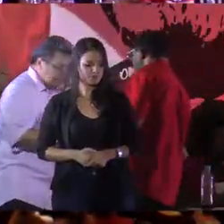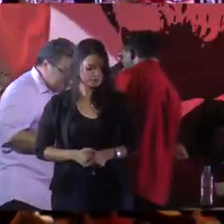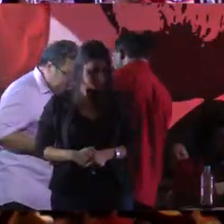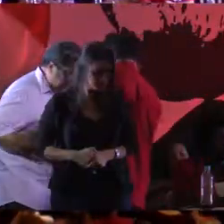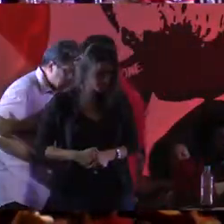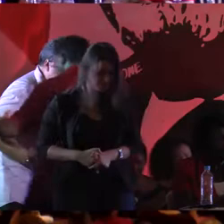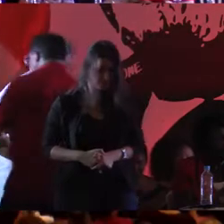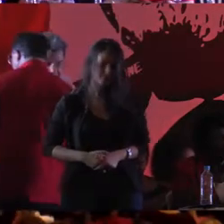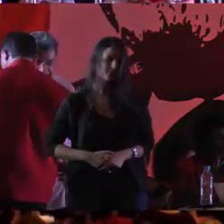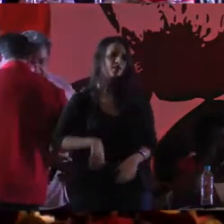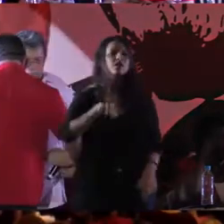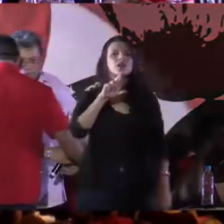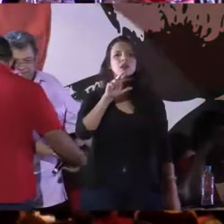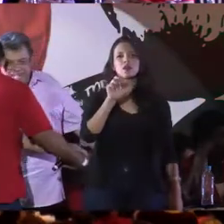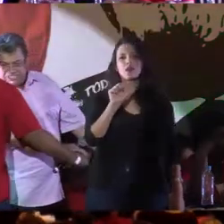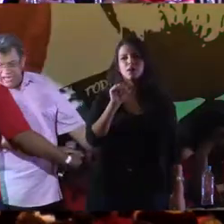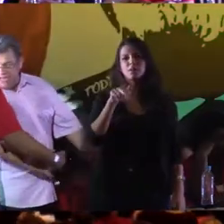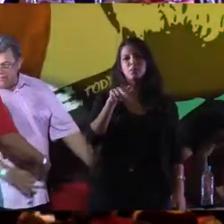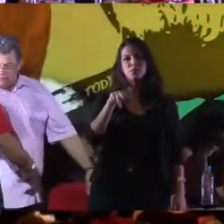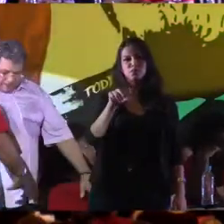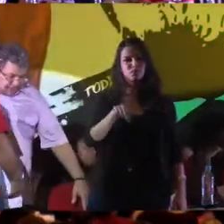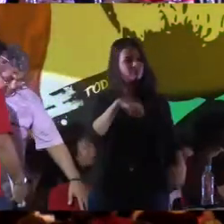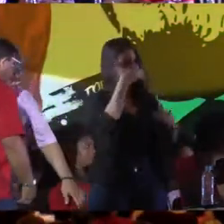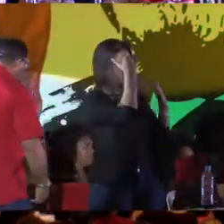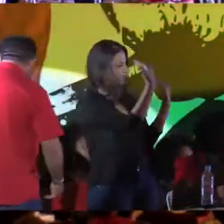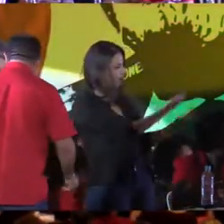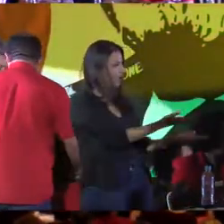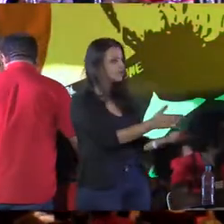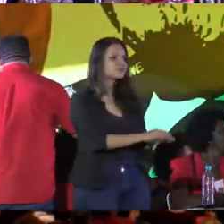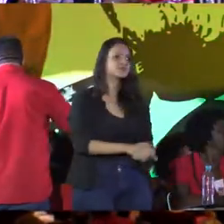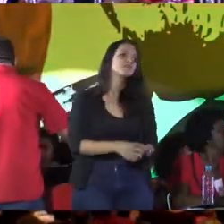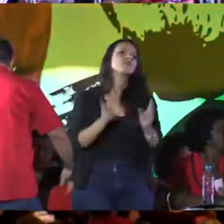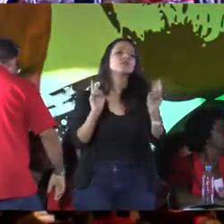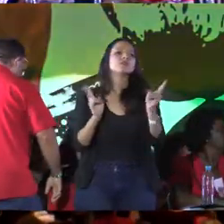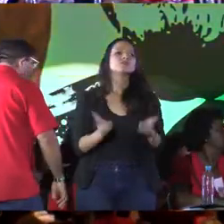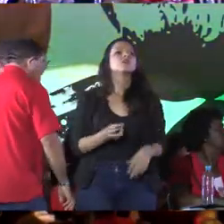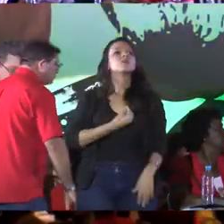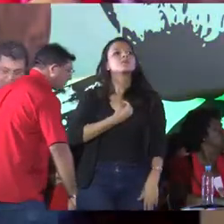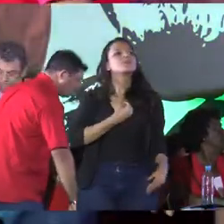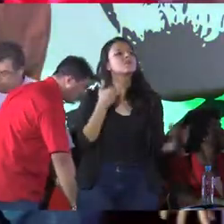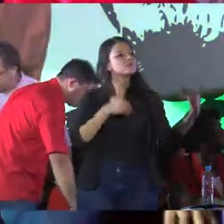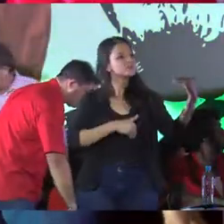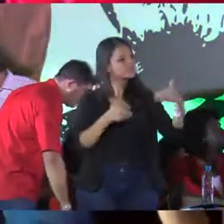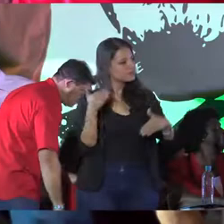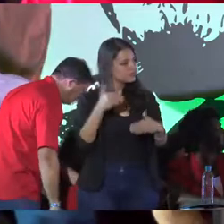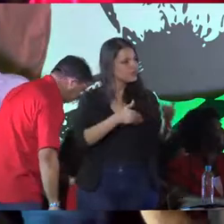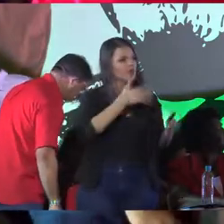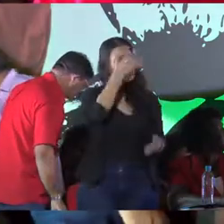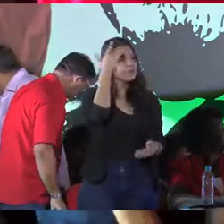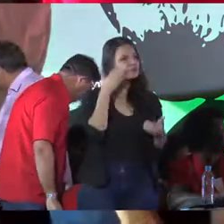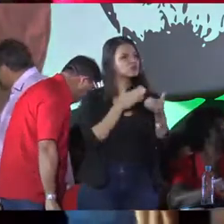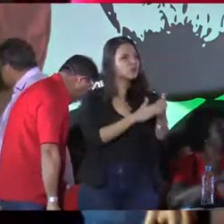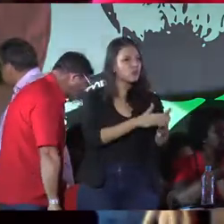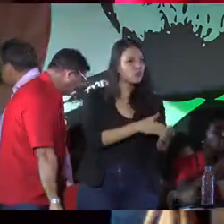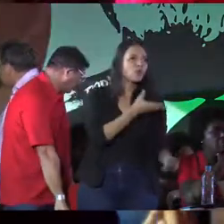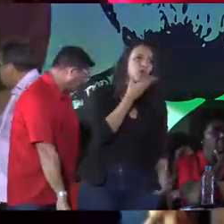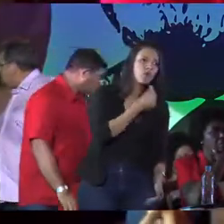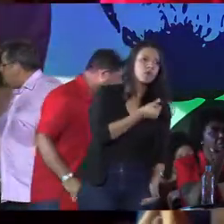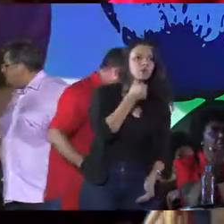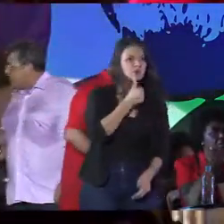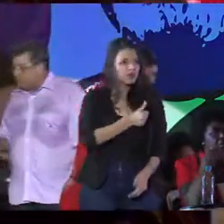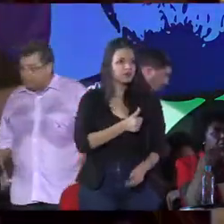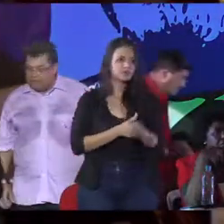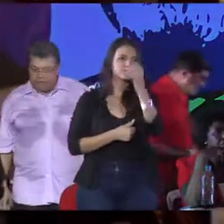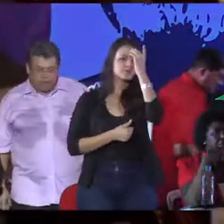Obrigada, companheiro Raimundo. Continuar aqui anunciando a presença dos companheiros e companheiras que compõem a